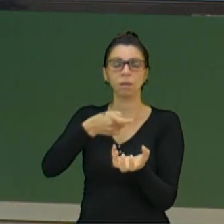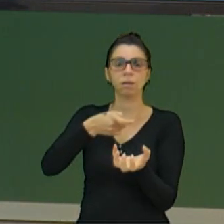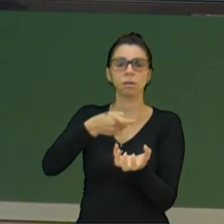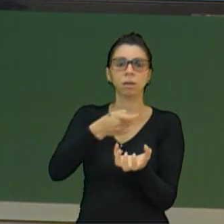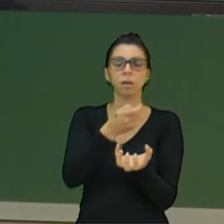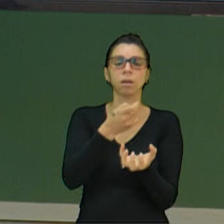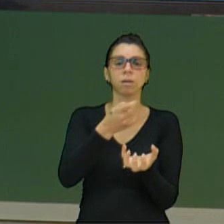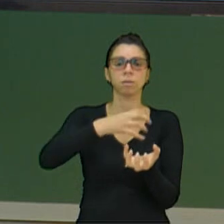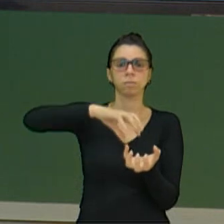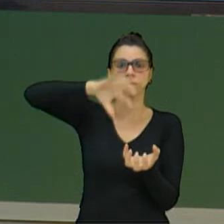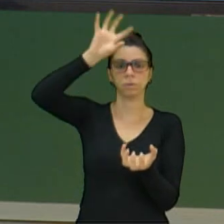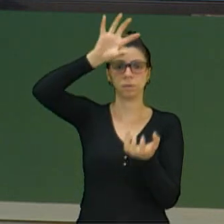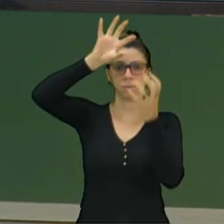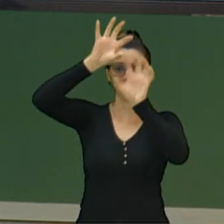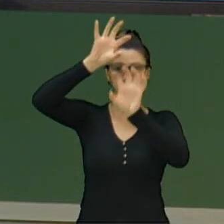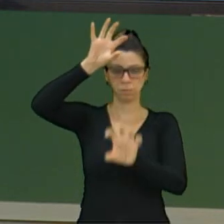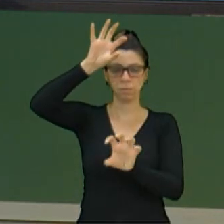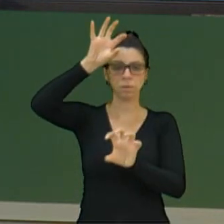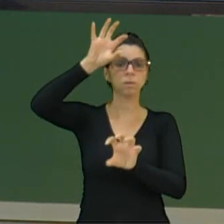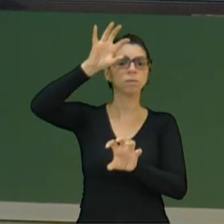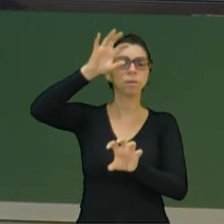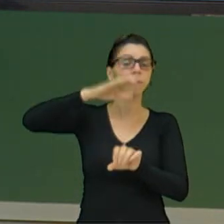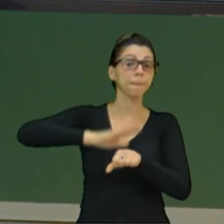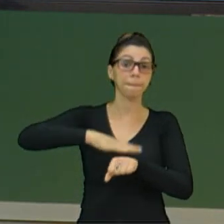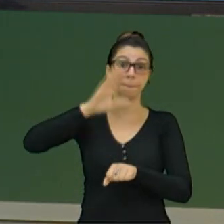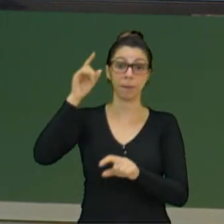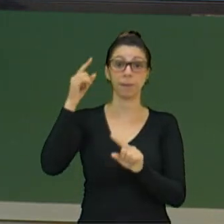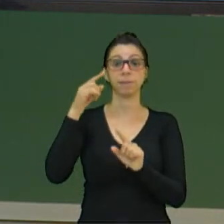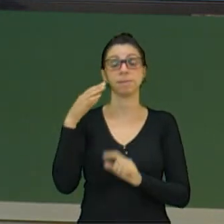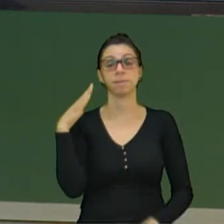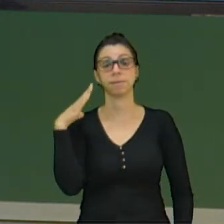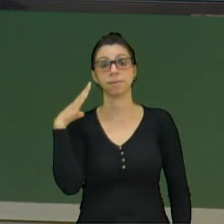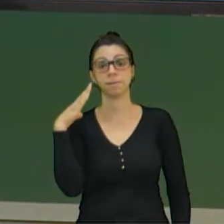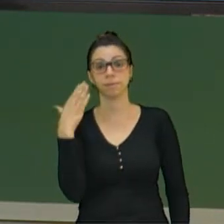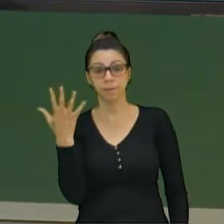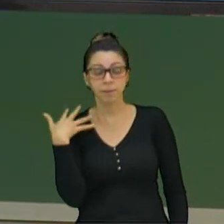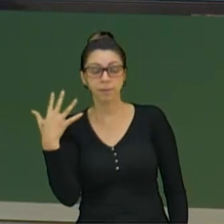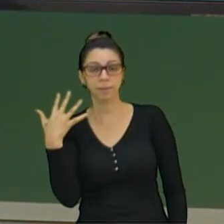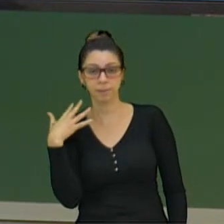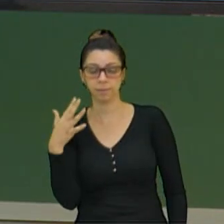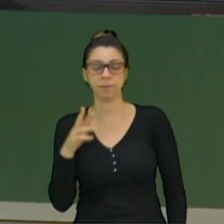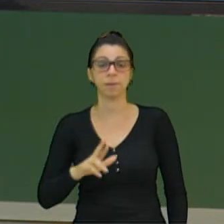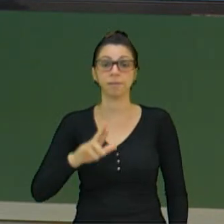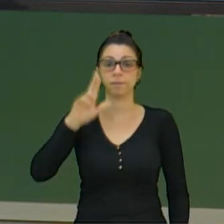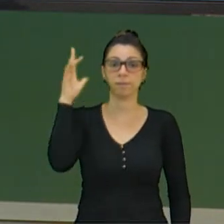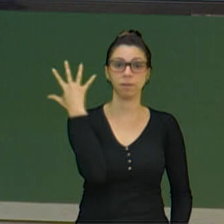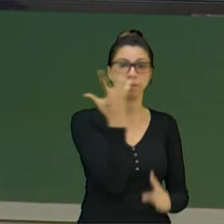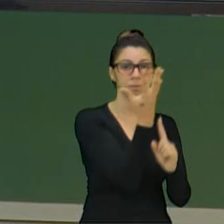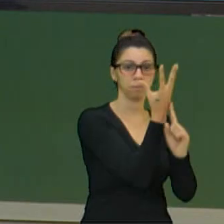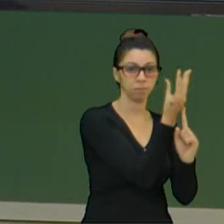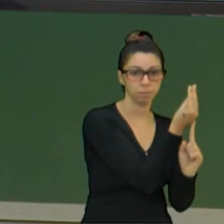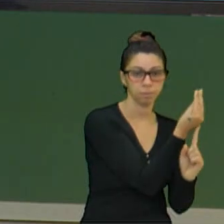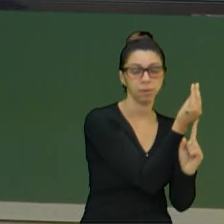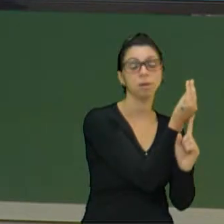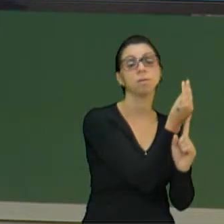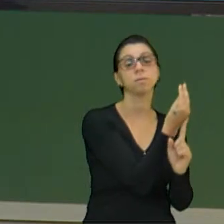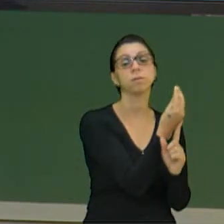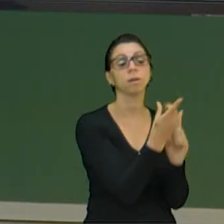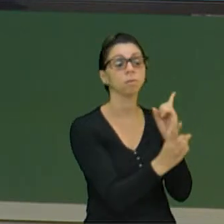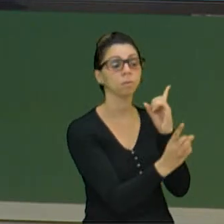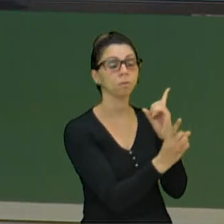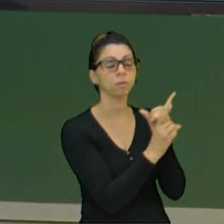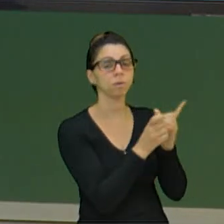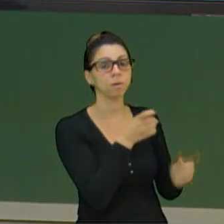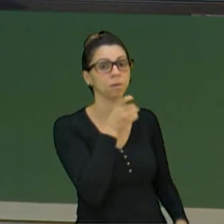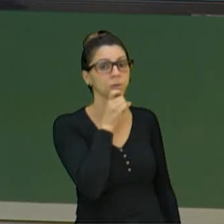são encontradas em lugares mais quentes, diferente dos pinheiros, que são encontrados em lugares mais frios. As